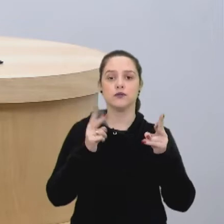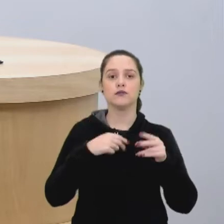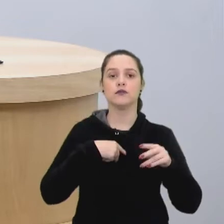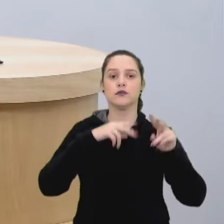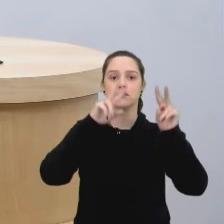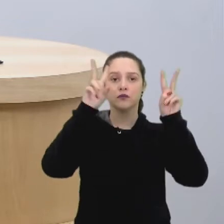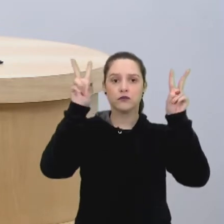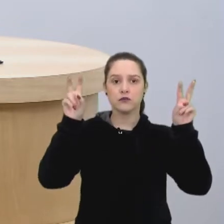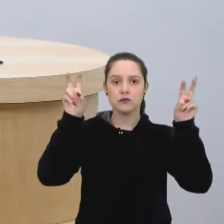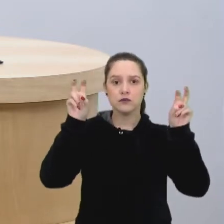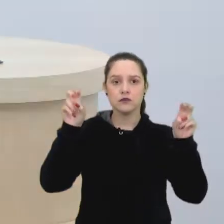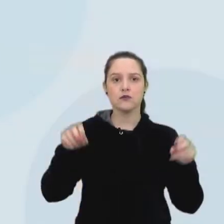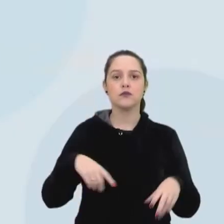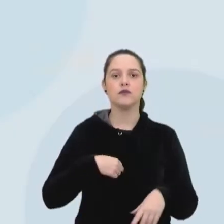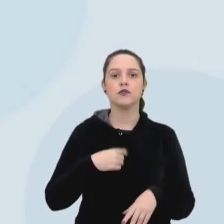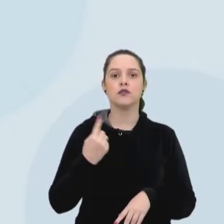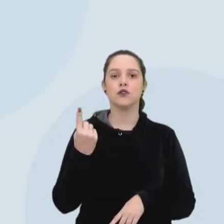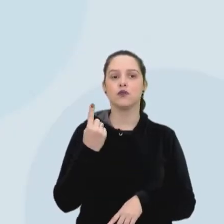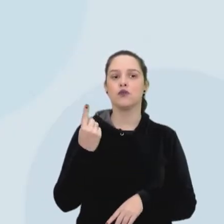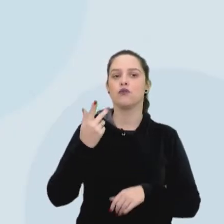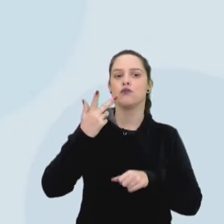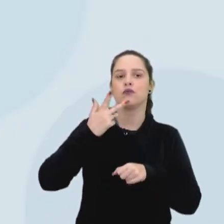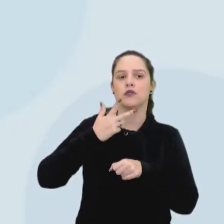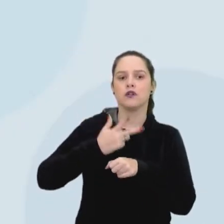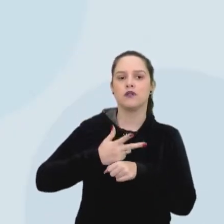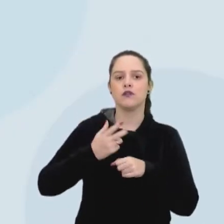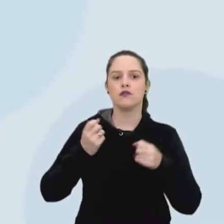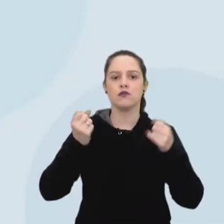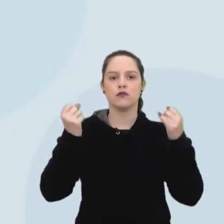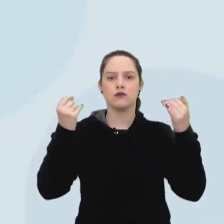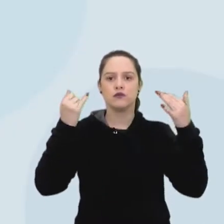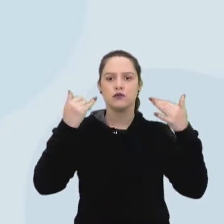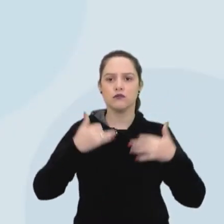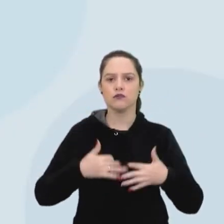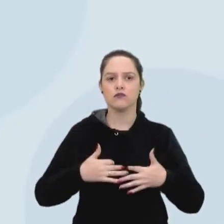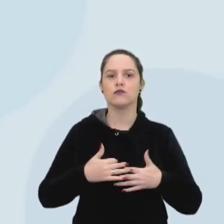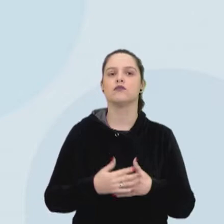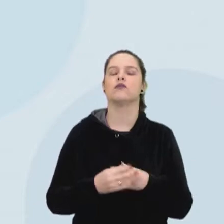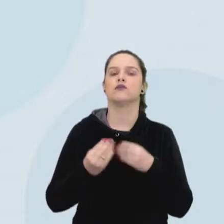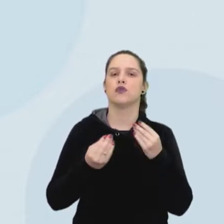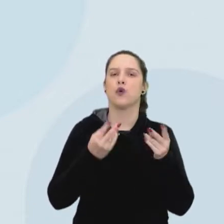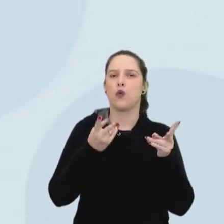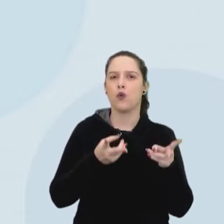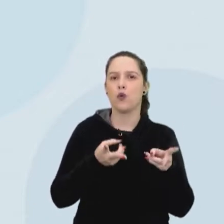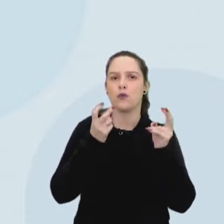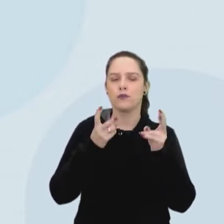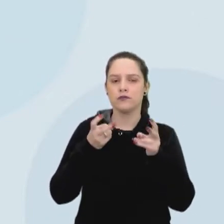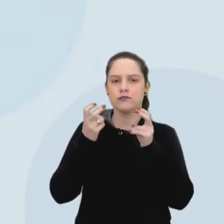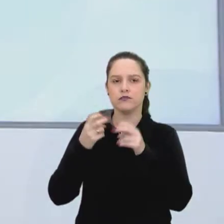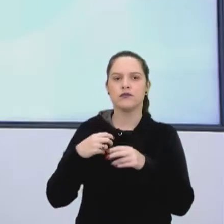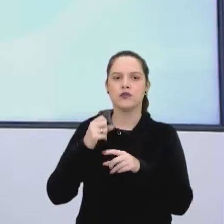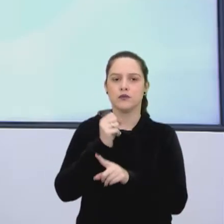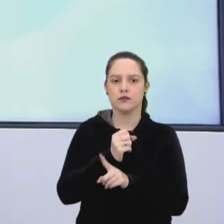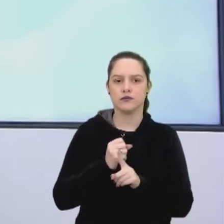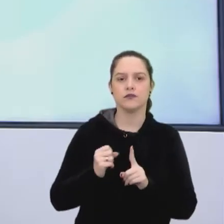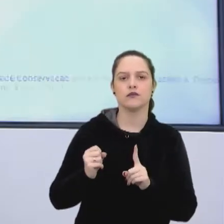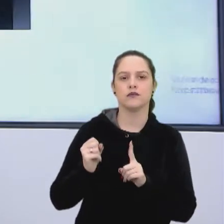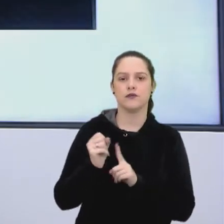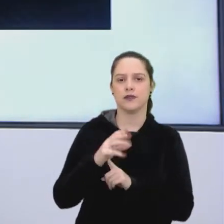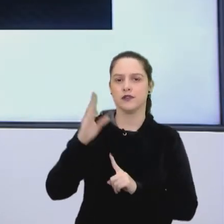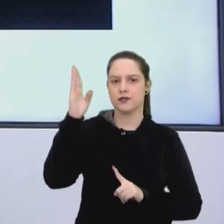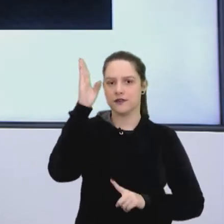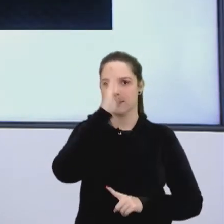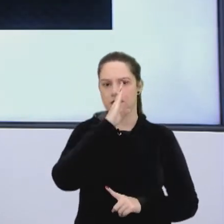tema, eu trouxe aí um vídeo para vocês que fala aí o valor das unidades de conservação para a sociedade